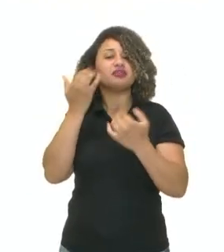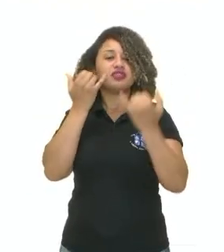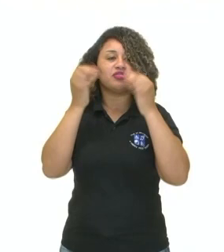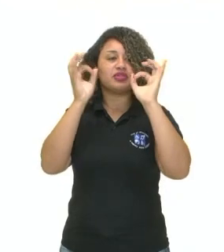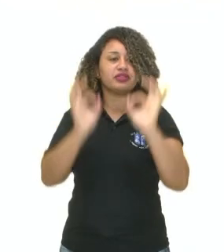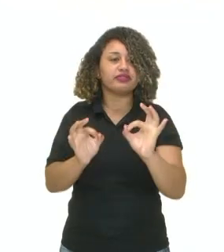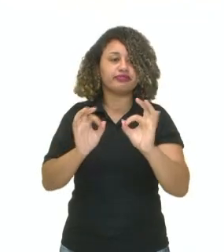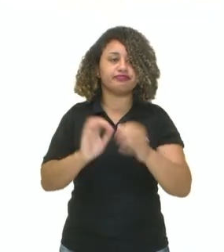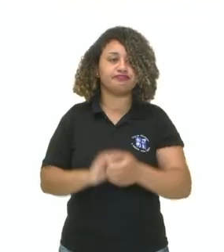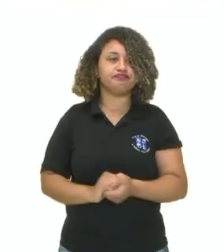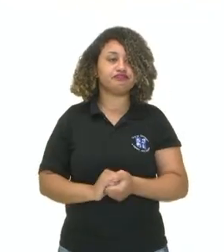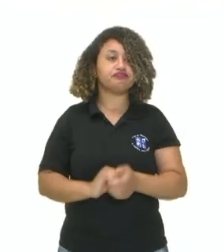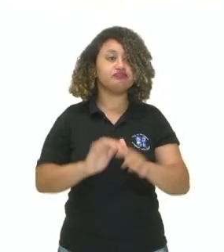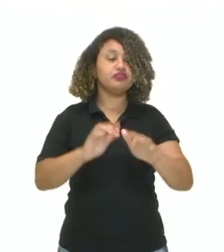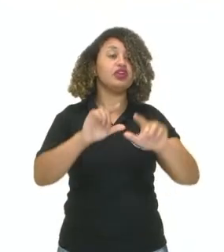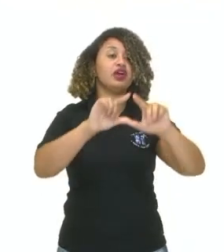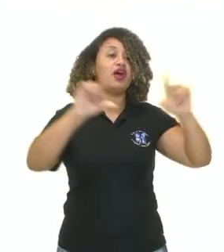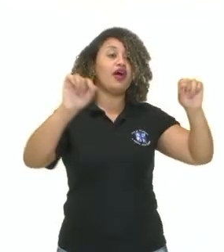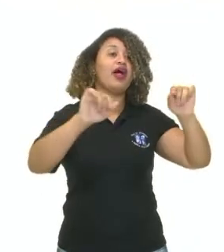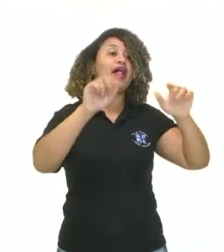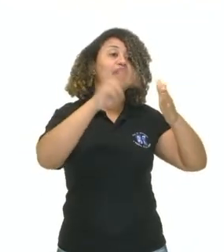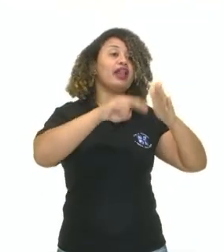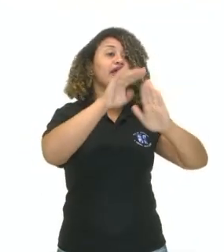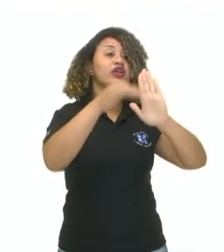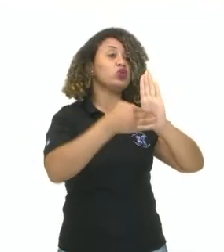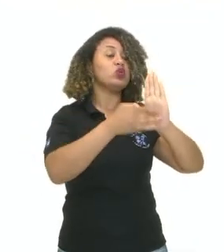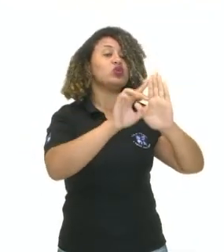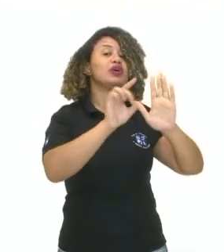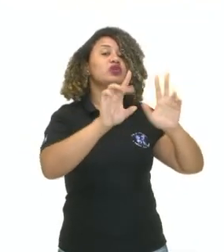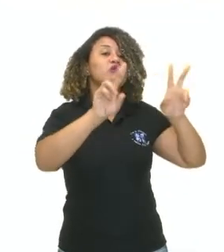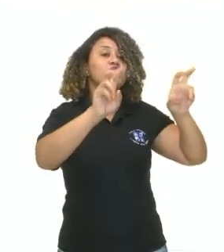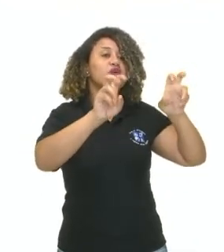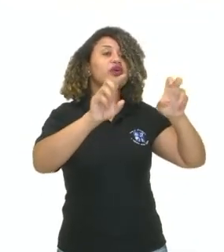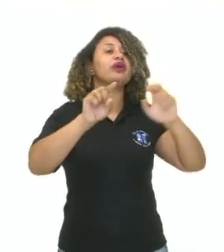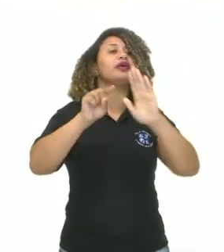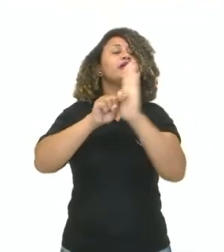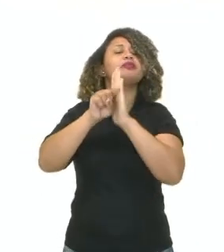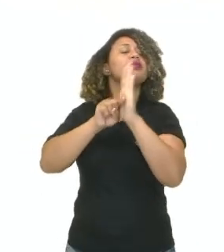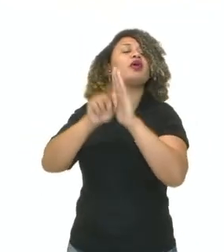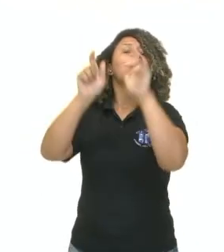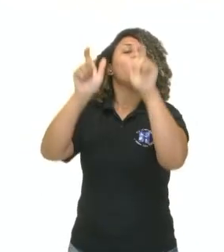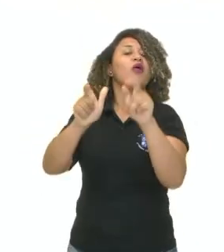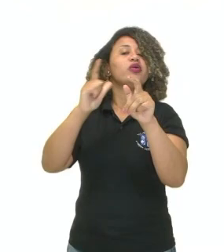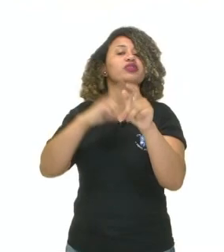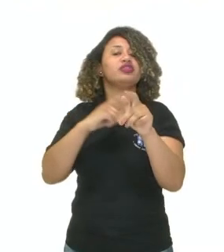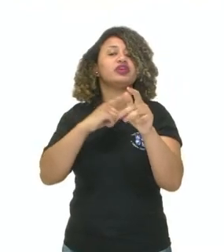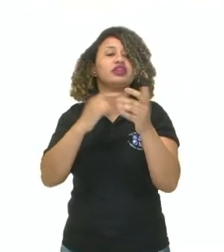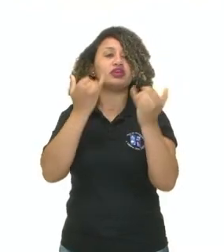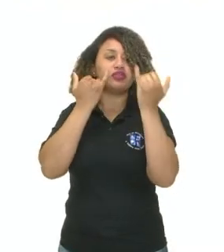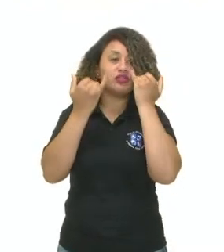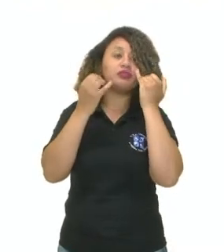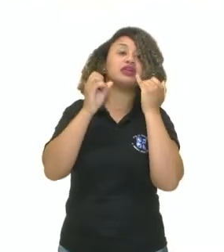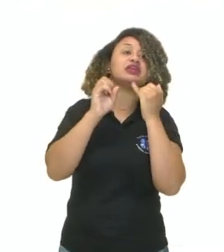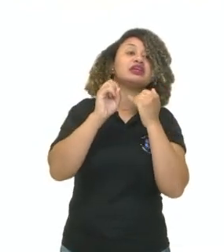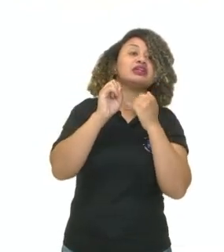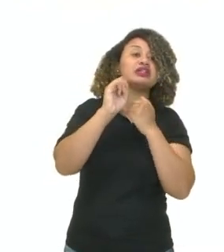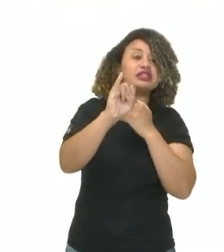informações. Leia a notícia inteira, não apenas o título. Investigue a fonte. Se for